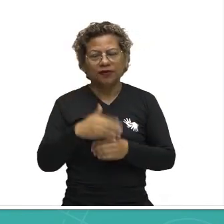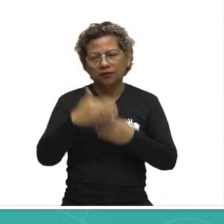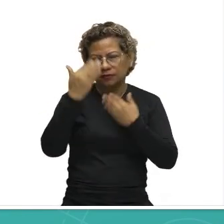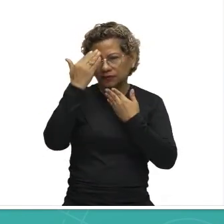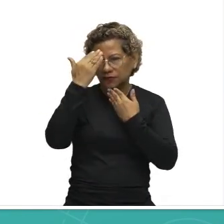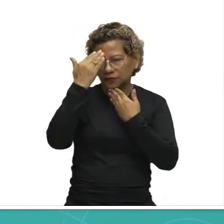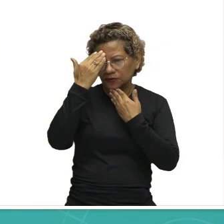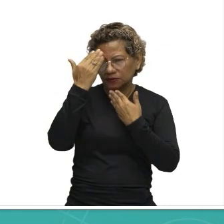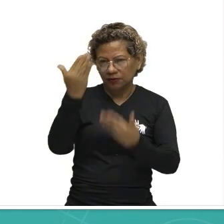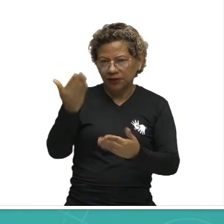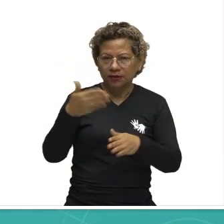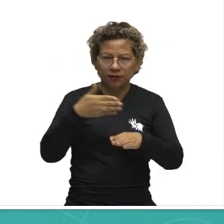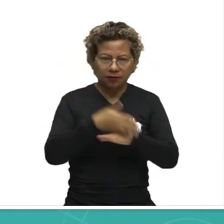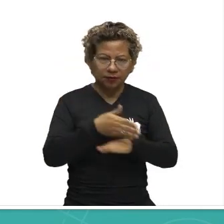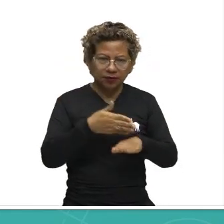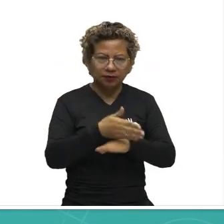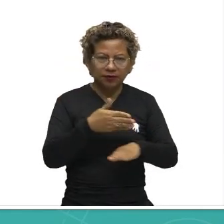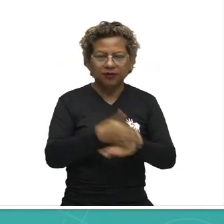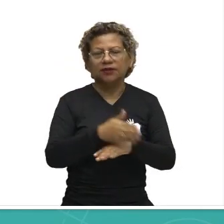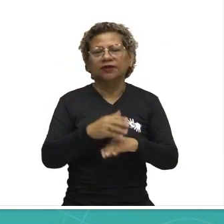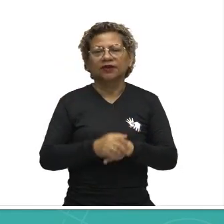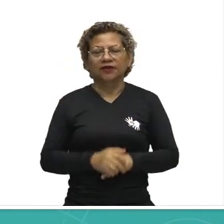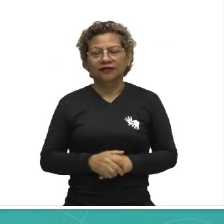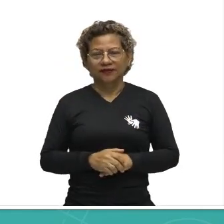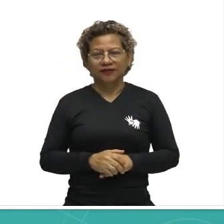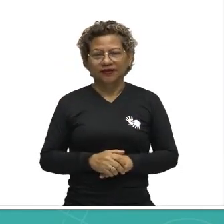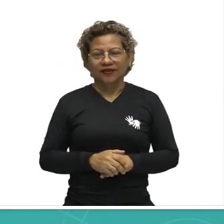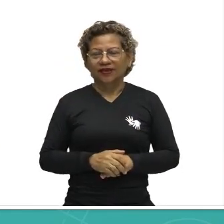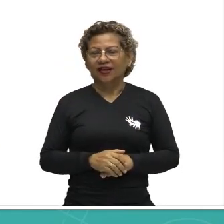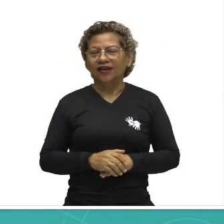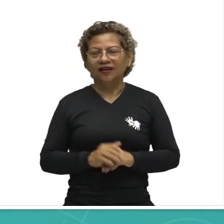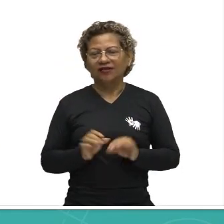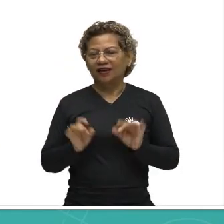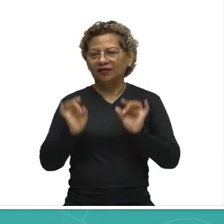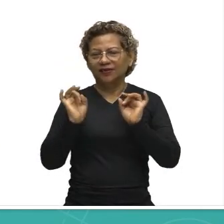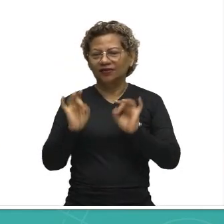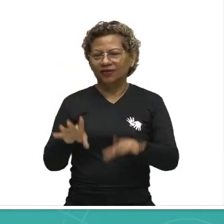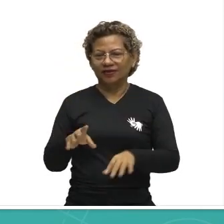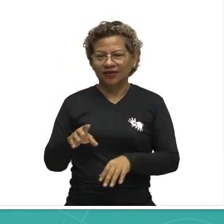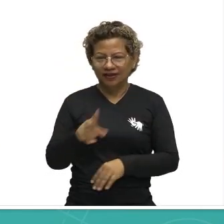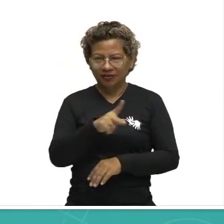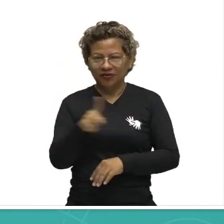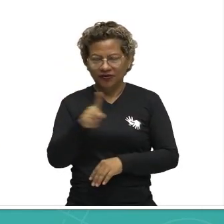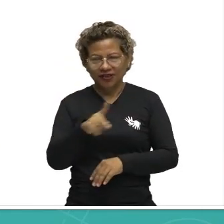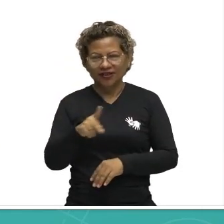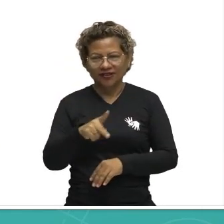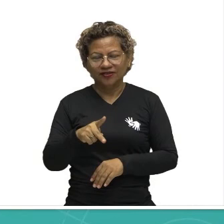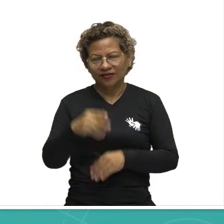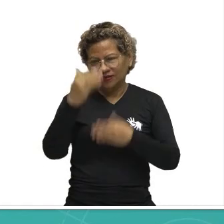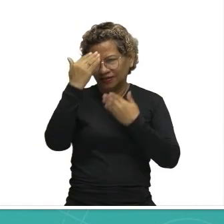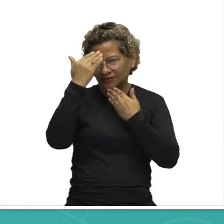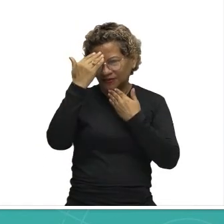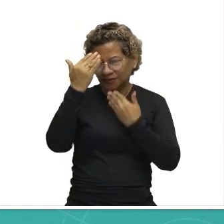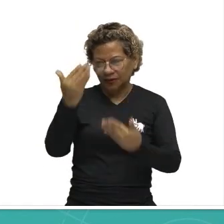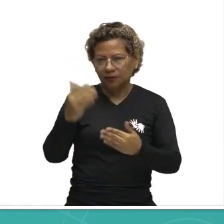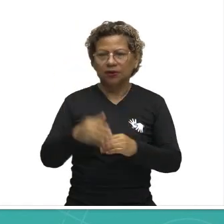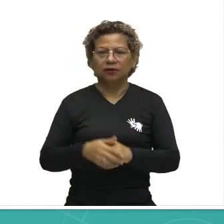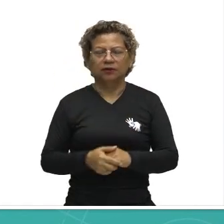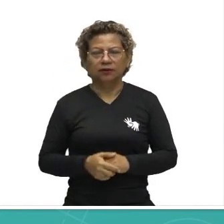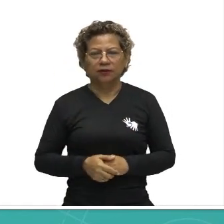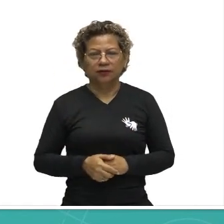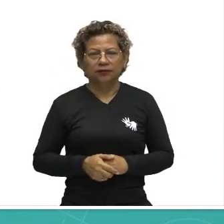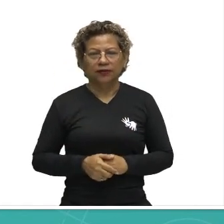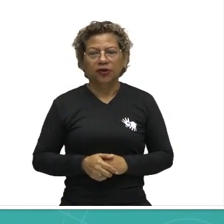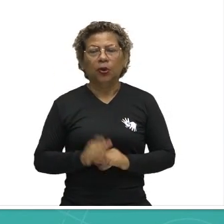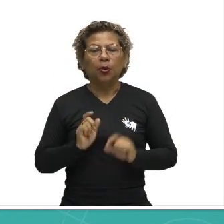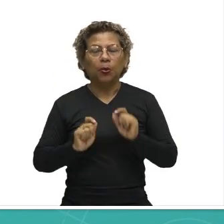está participando, não deixaram a professora, não me abandonaram, estão aí respondendo, então eu agradeço. E aí a questão 1 pedia o